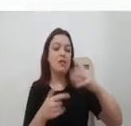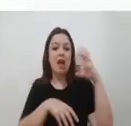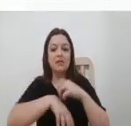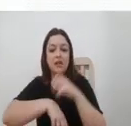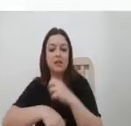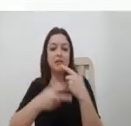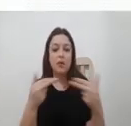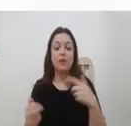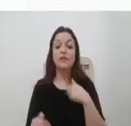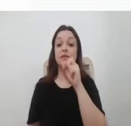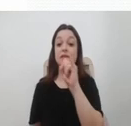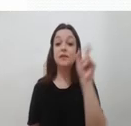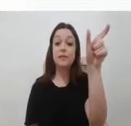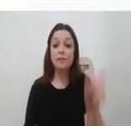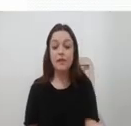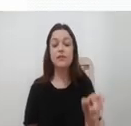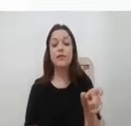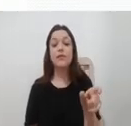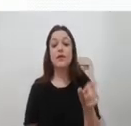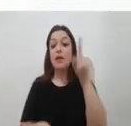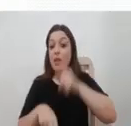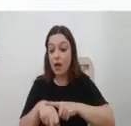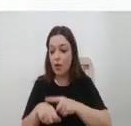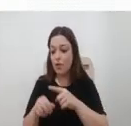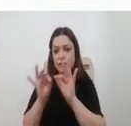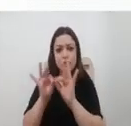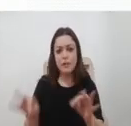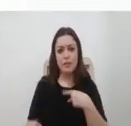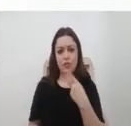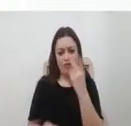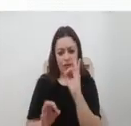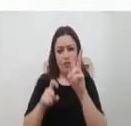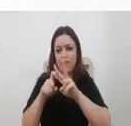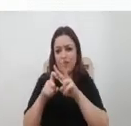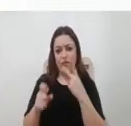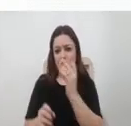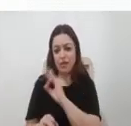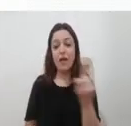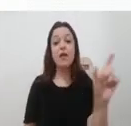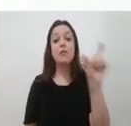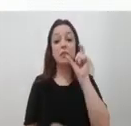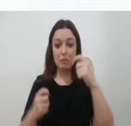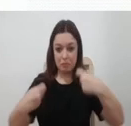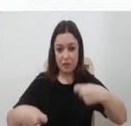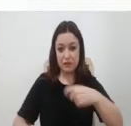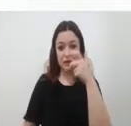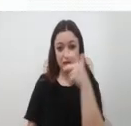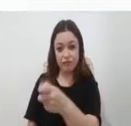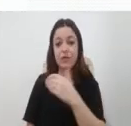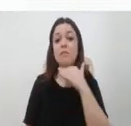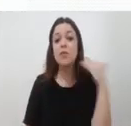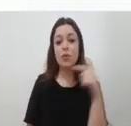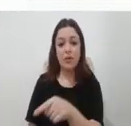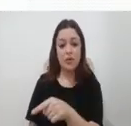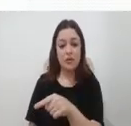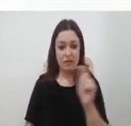vínculo. Se o tutor propõe a eutanásia do animal antes de escutar o conceito médico-veterinário.